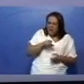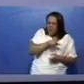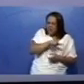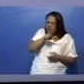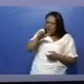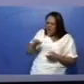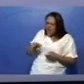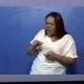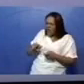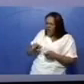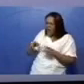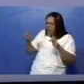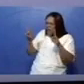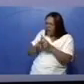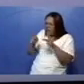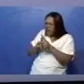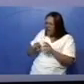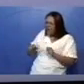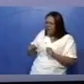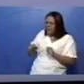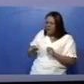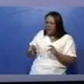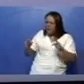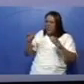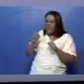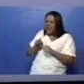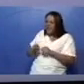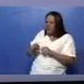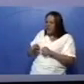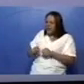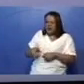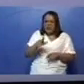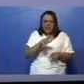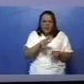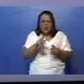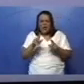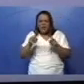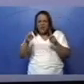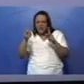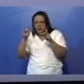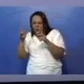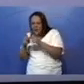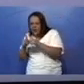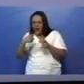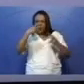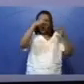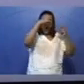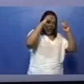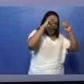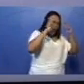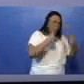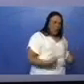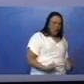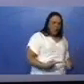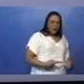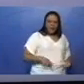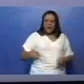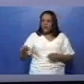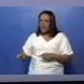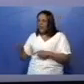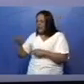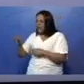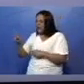homens, quanto de Prometeu. Então, primeira coisa que ele fez, ele criou uma